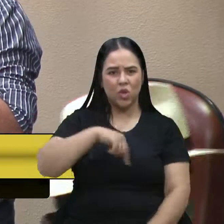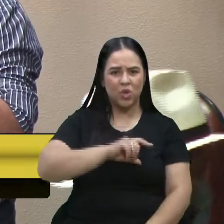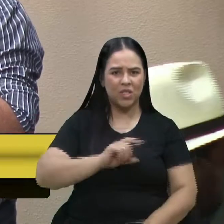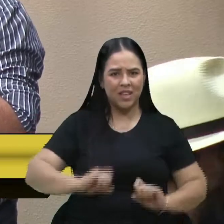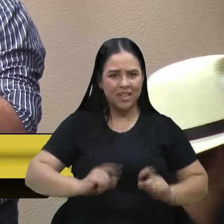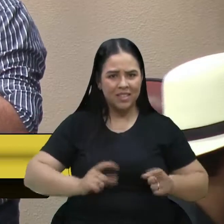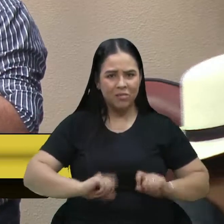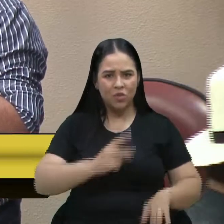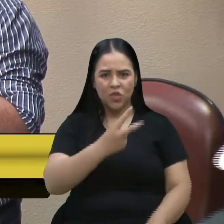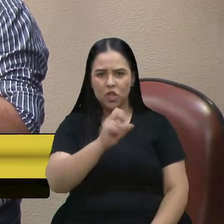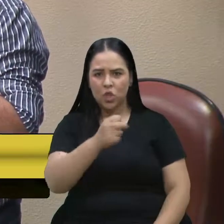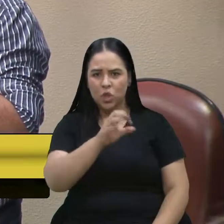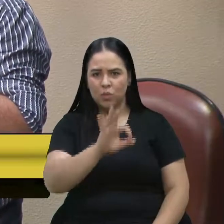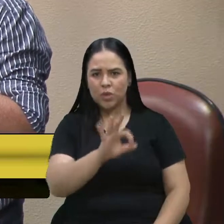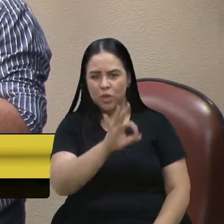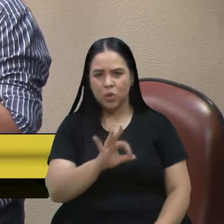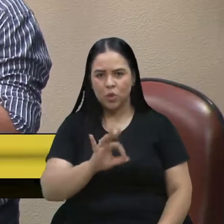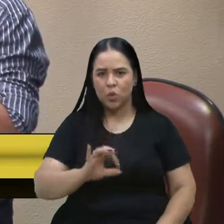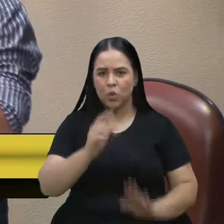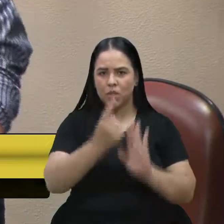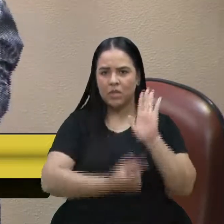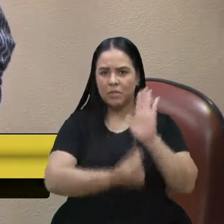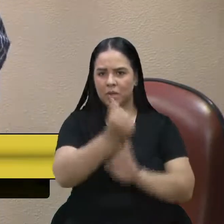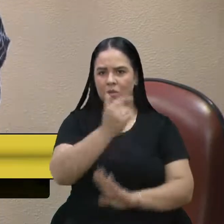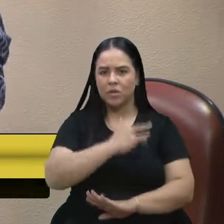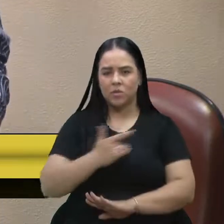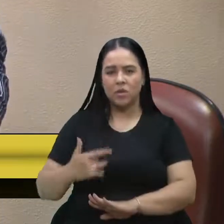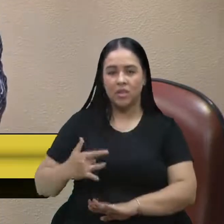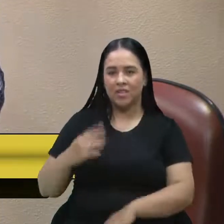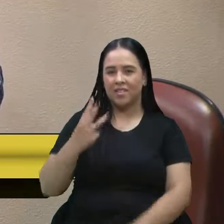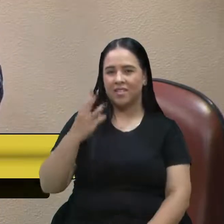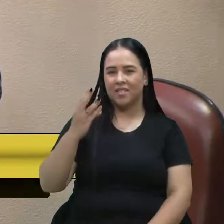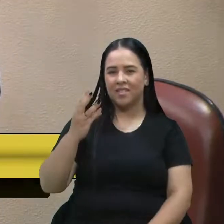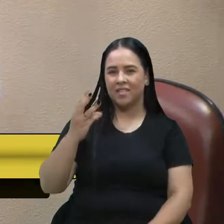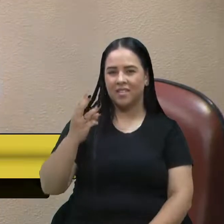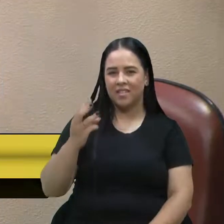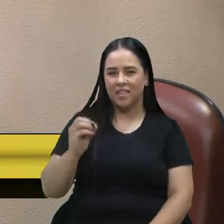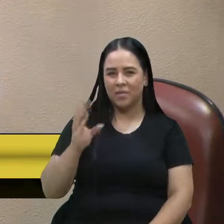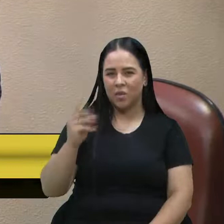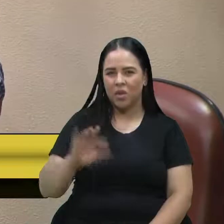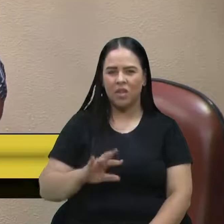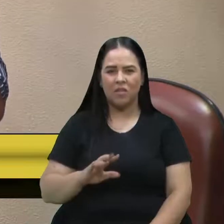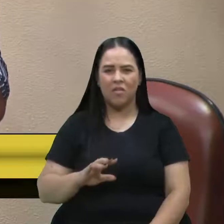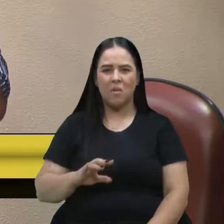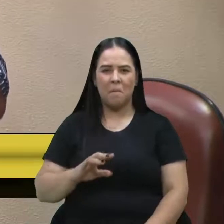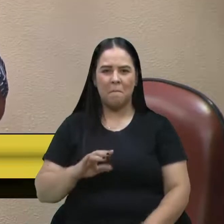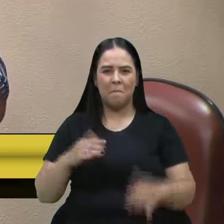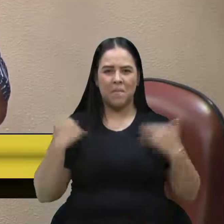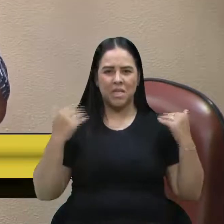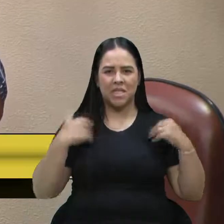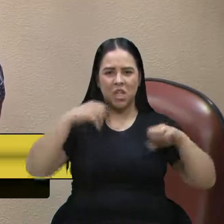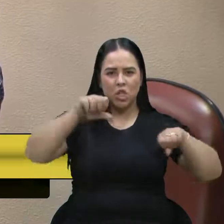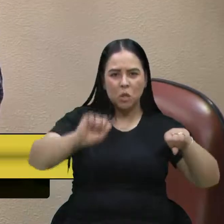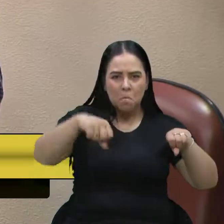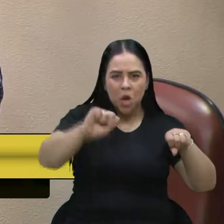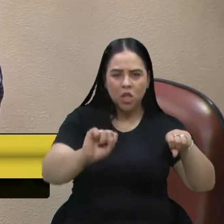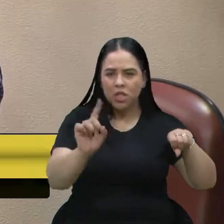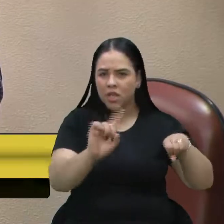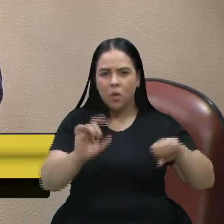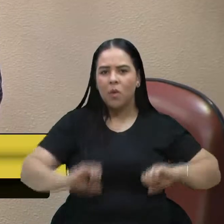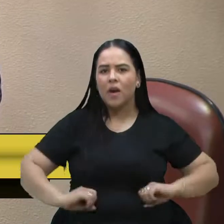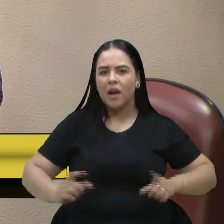na saúde. 30 milhões investidos porque o governo federal fica passeando de moto e não fica gastando naquilo que tem que